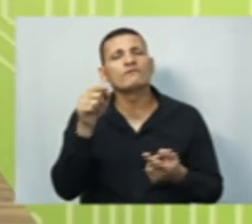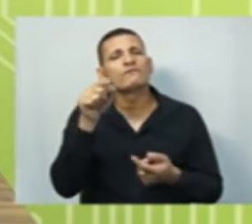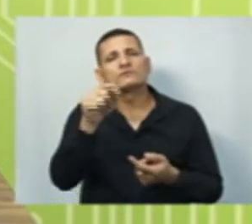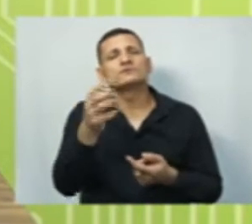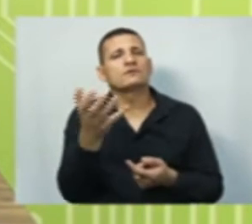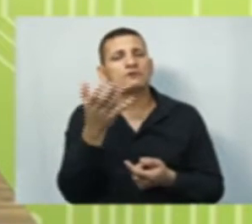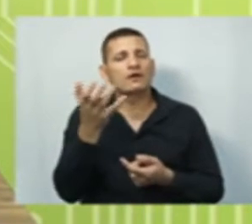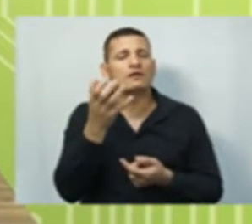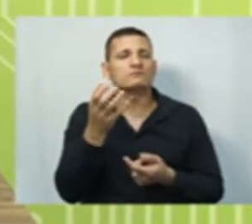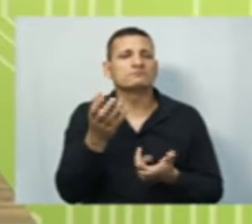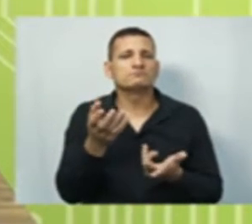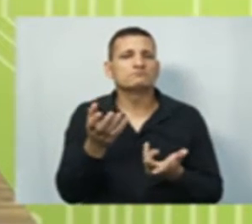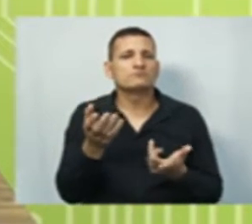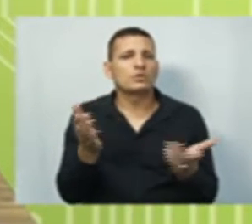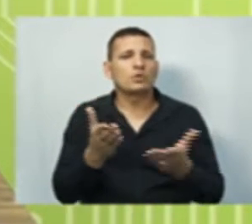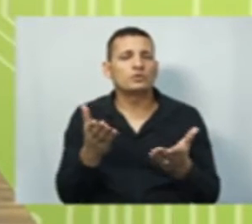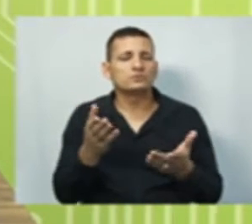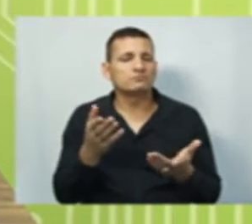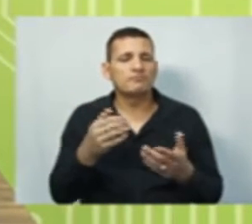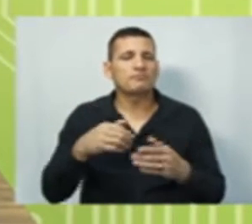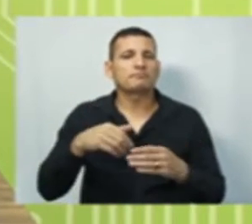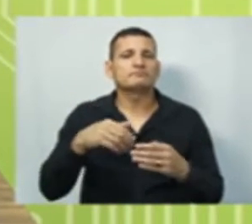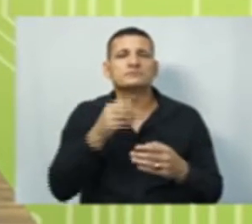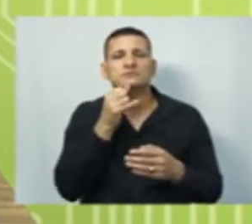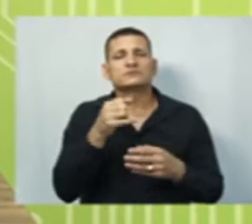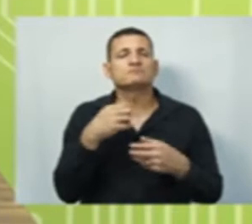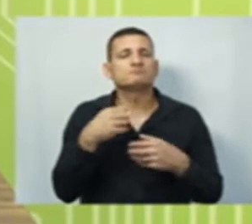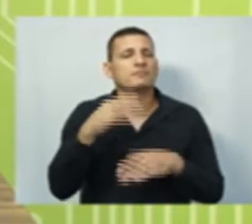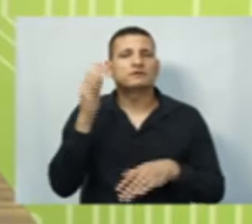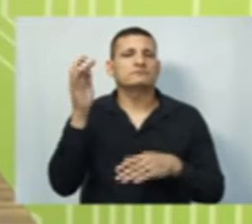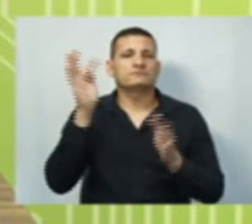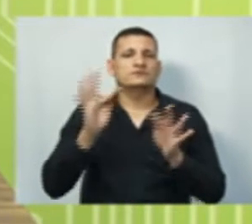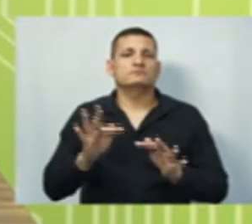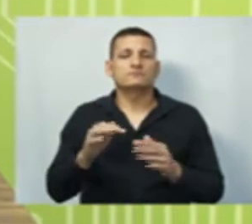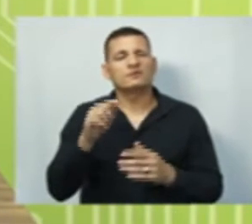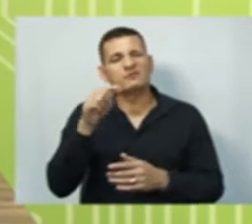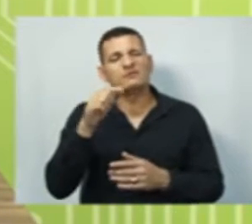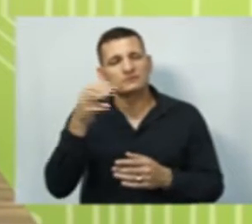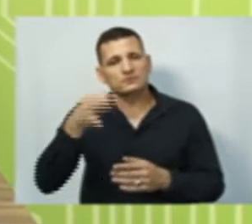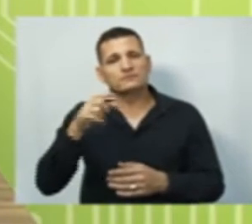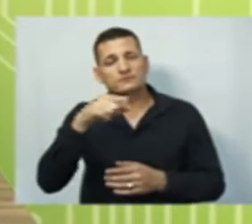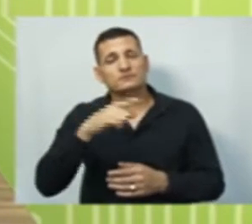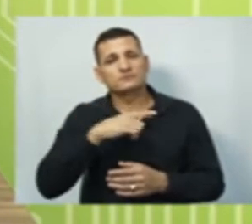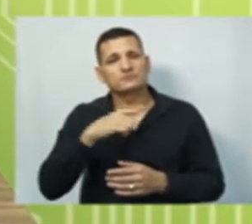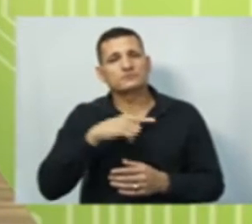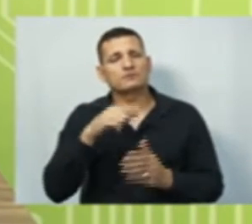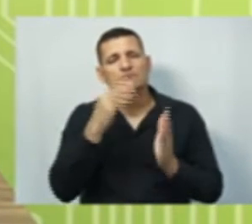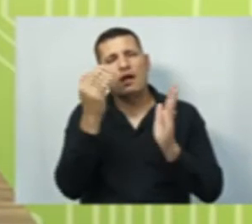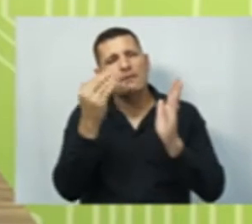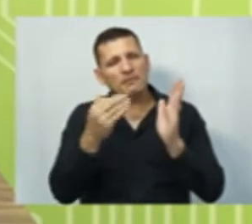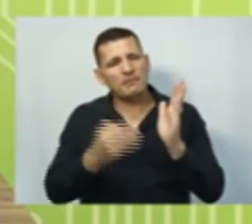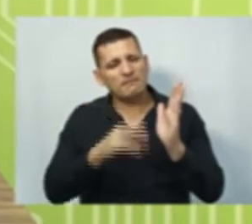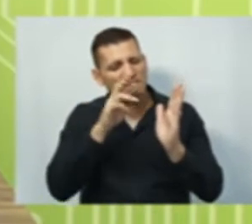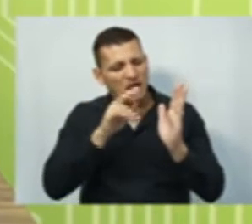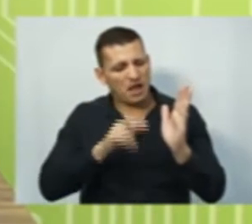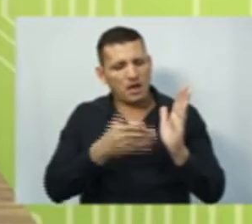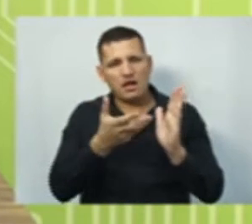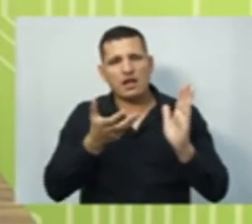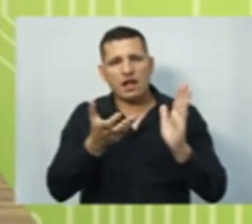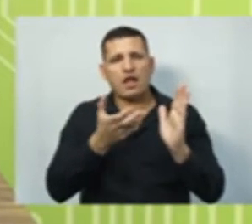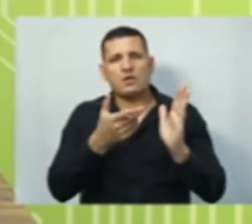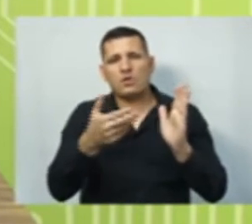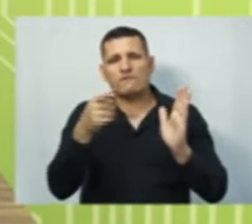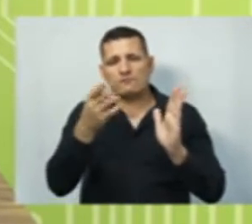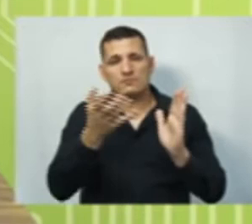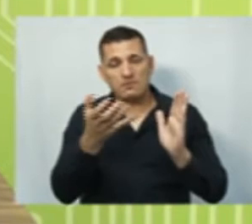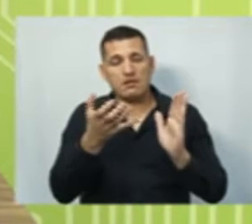mais feliz? Tenho certeza que a lista de coisas é imensa e, com certeza, mesmo que você tenha essas coisas, no momento